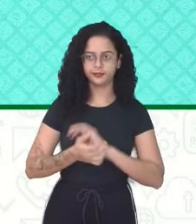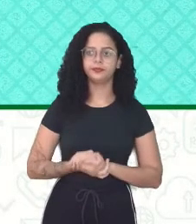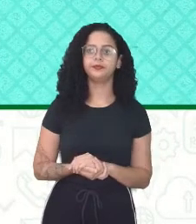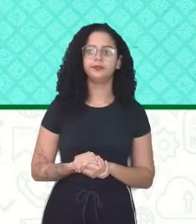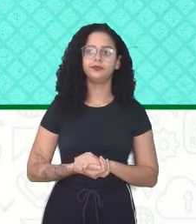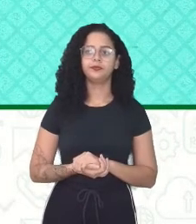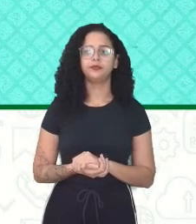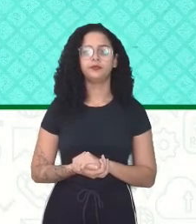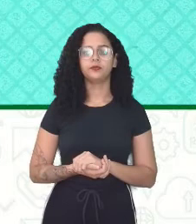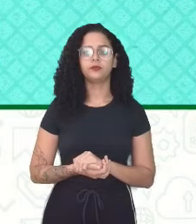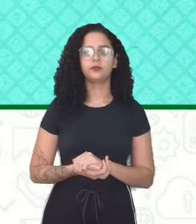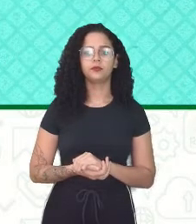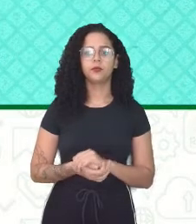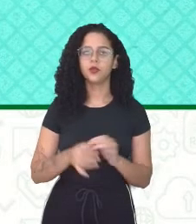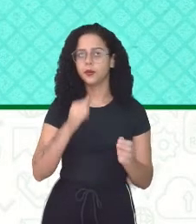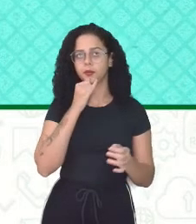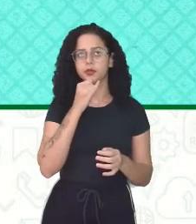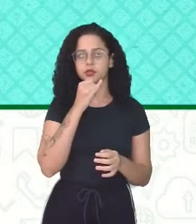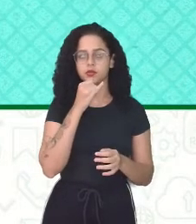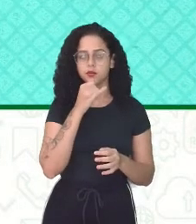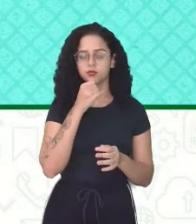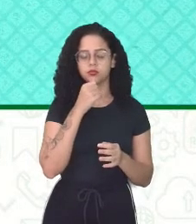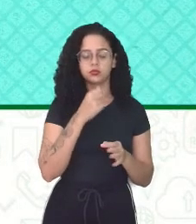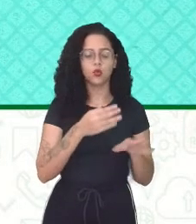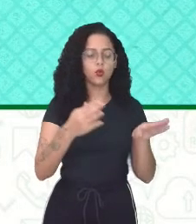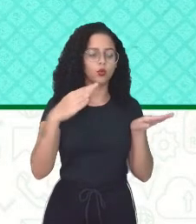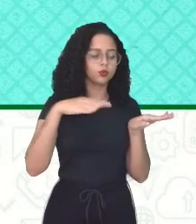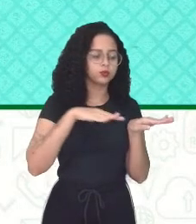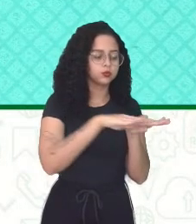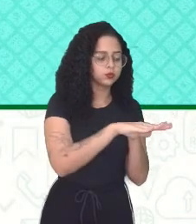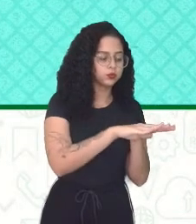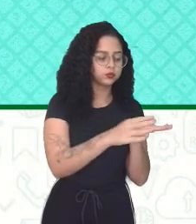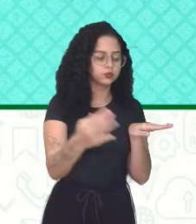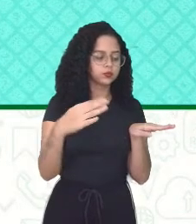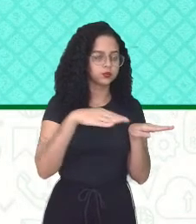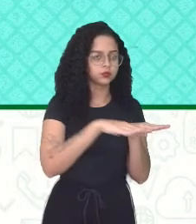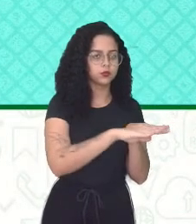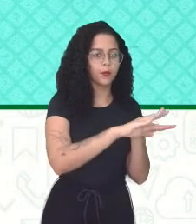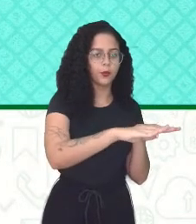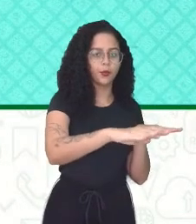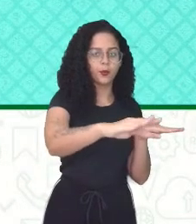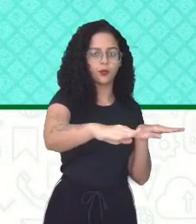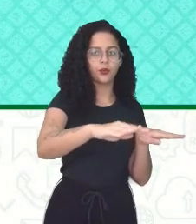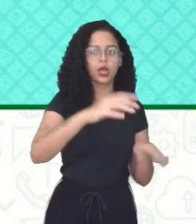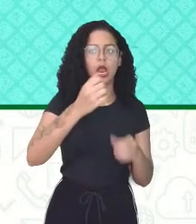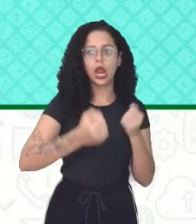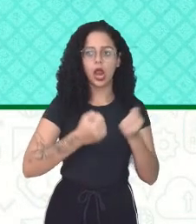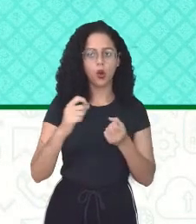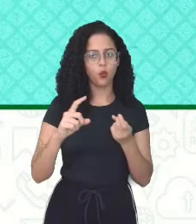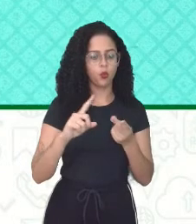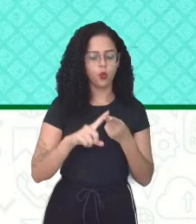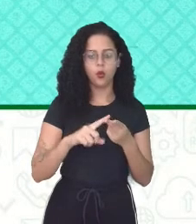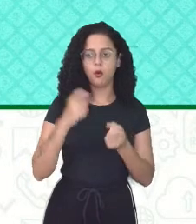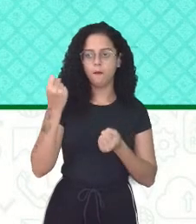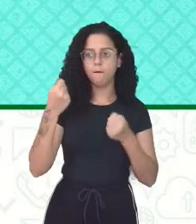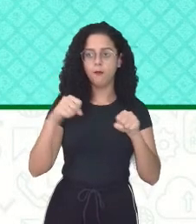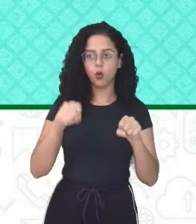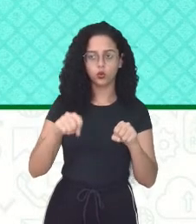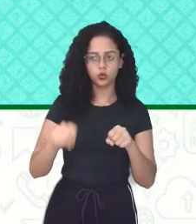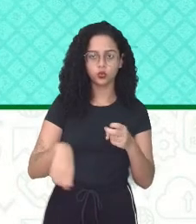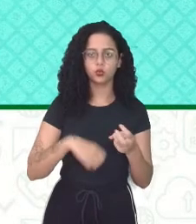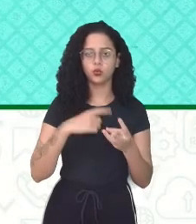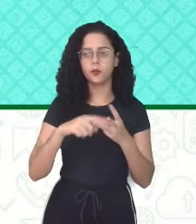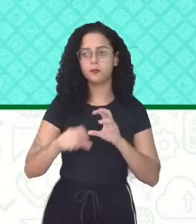seja, para estacionar carro, moto e bicicleta, né? Esse gráfico está